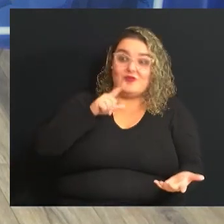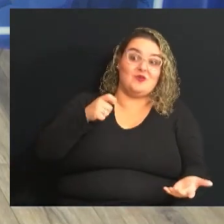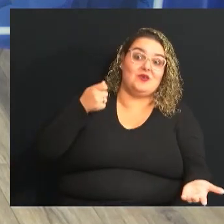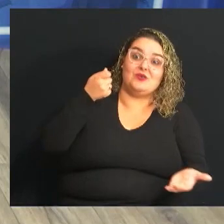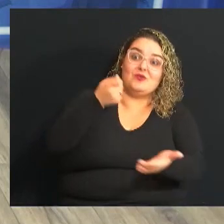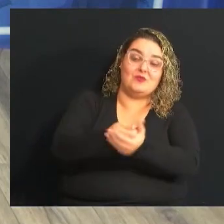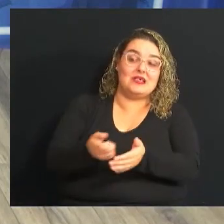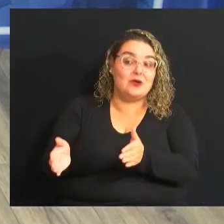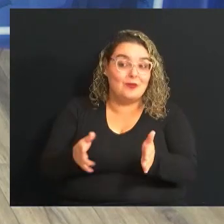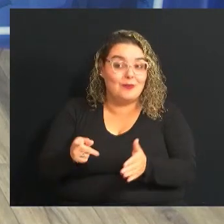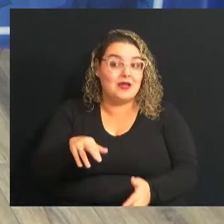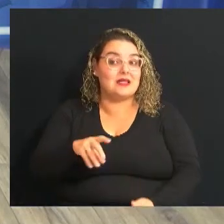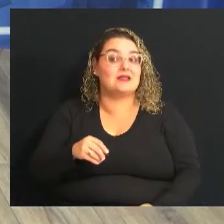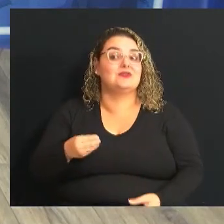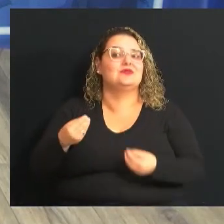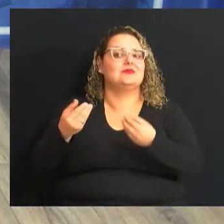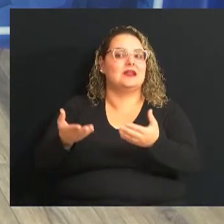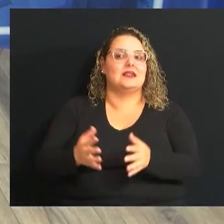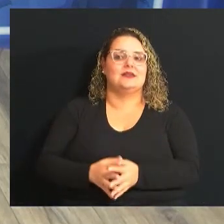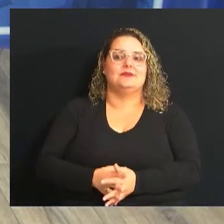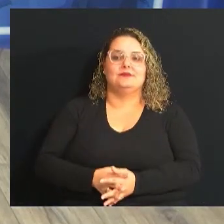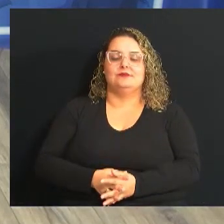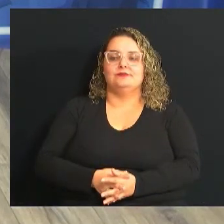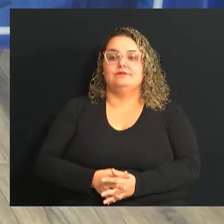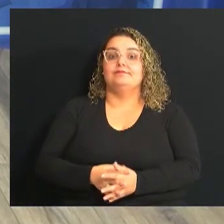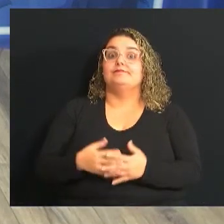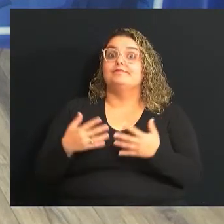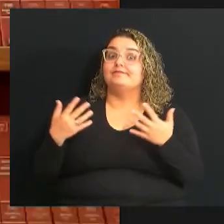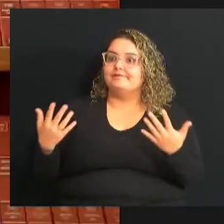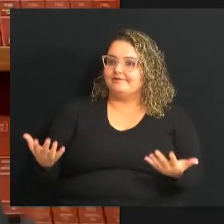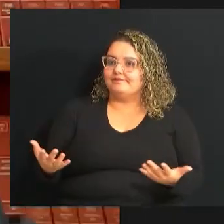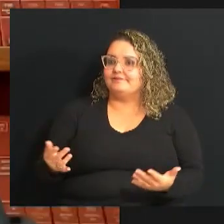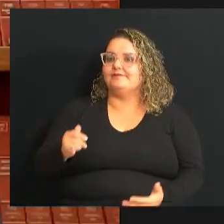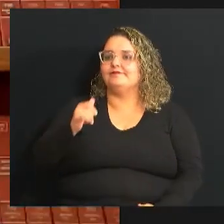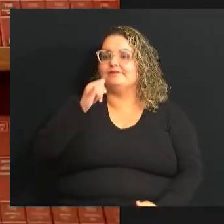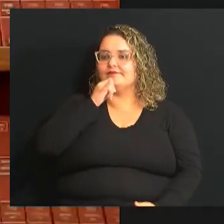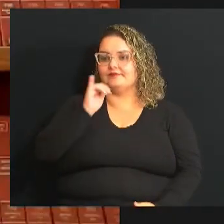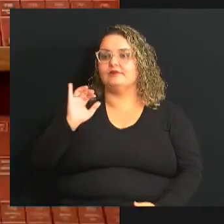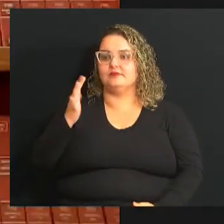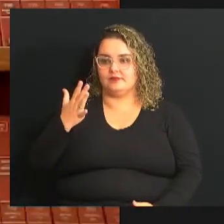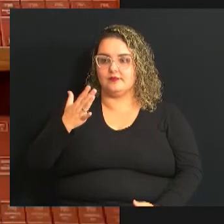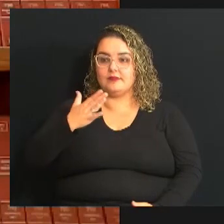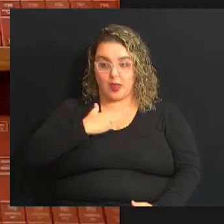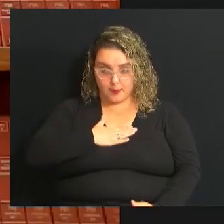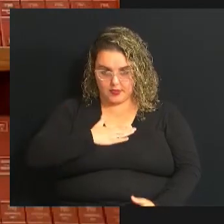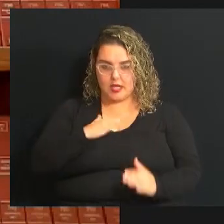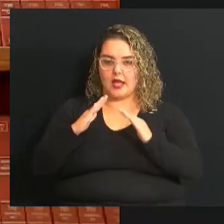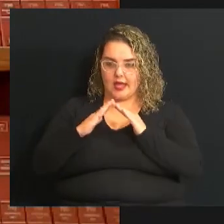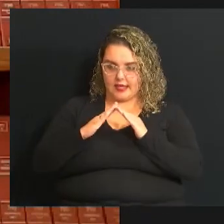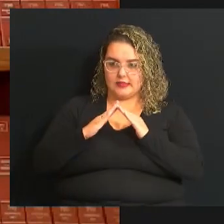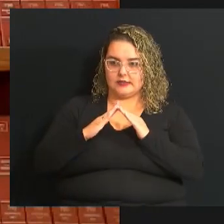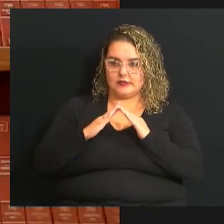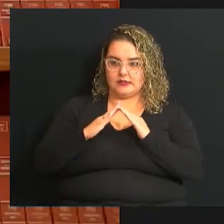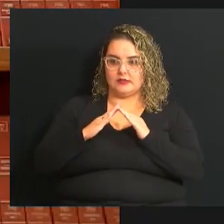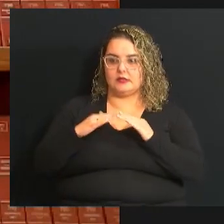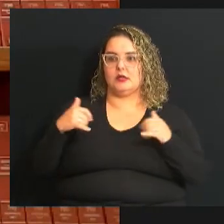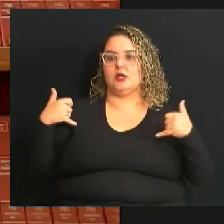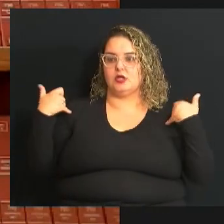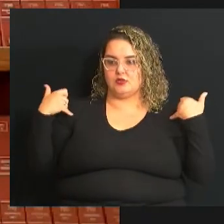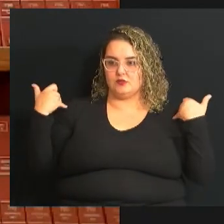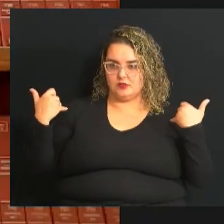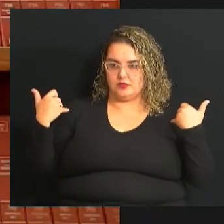A UPA atende em média 210 pacientes por dia e aqueles que